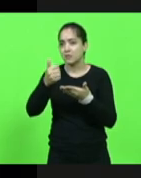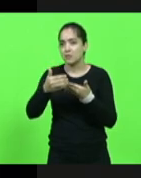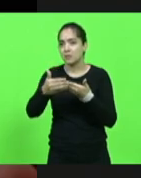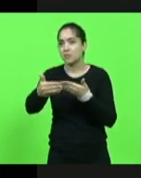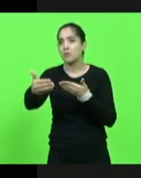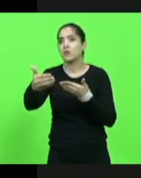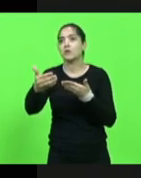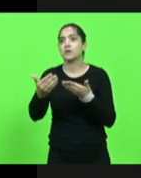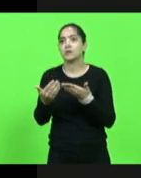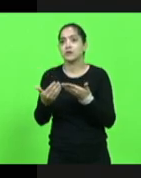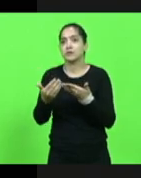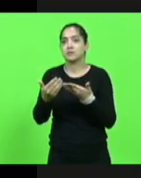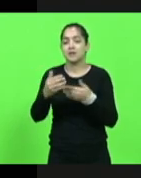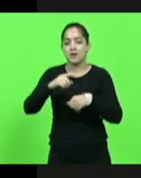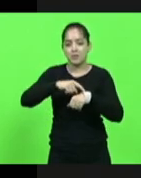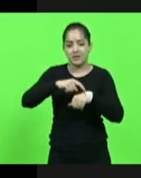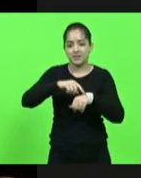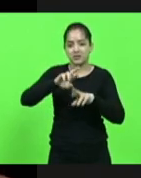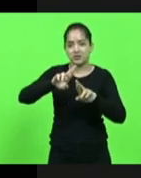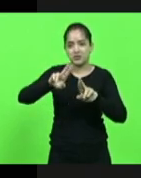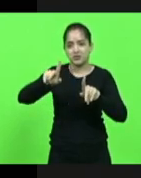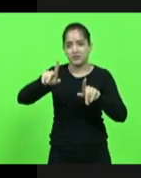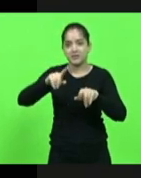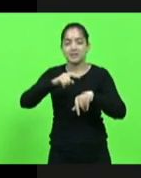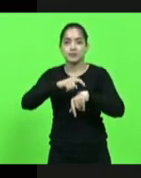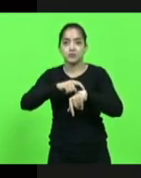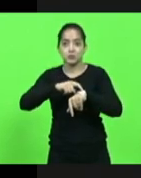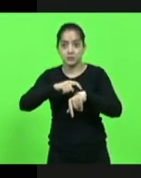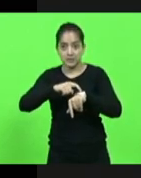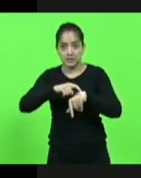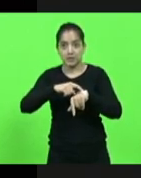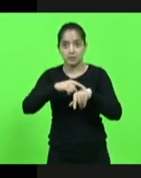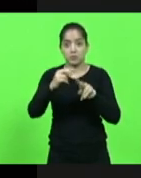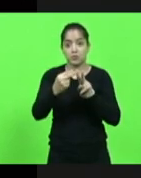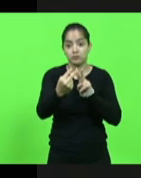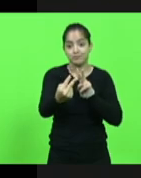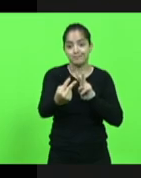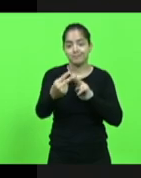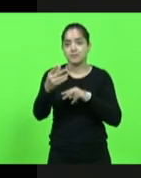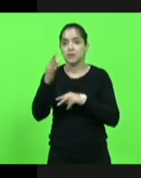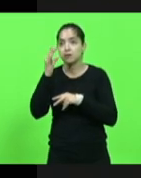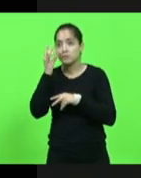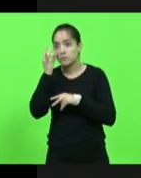um delay entre aquilo que está no presencial e aquilo que está